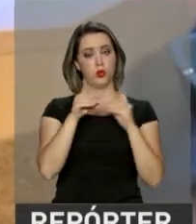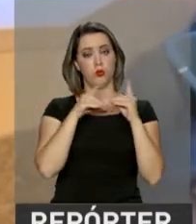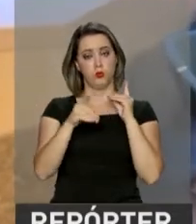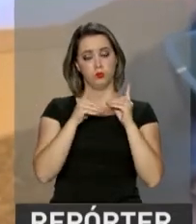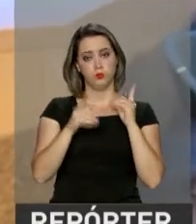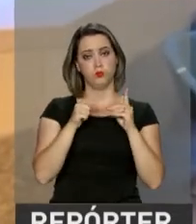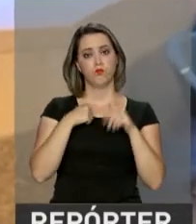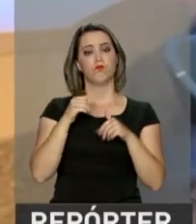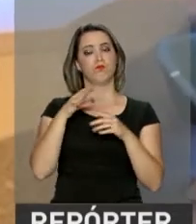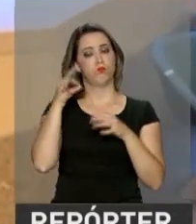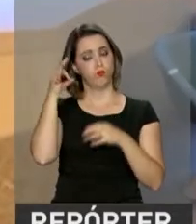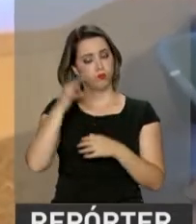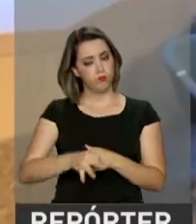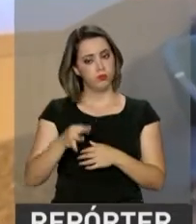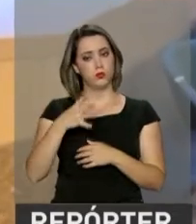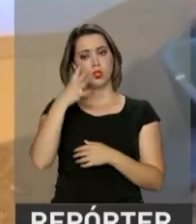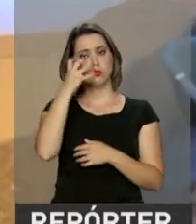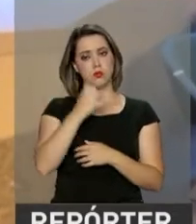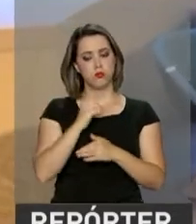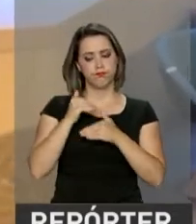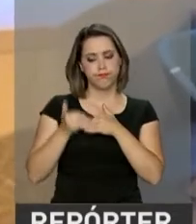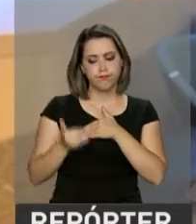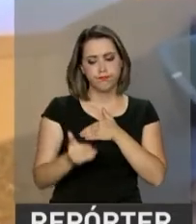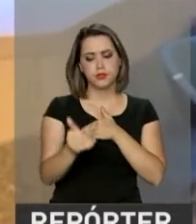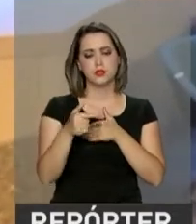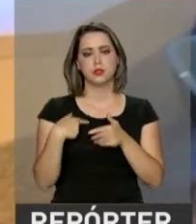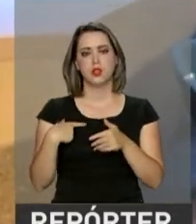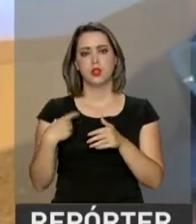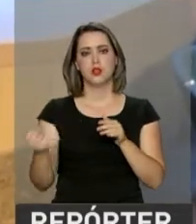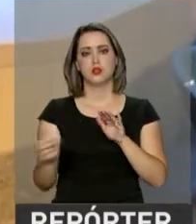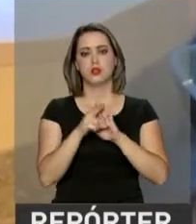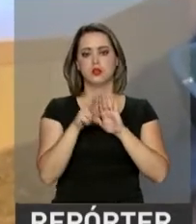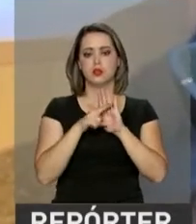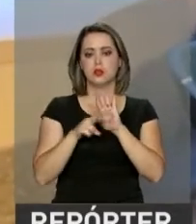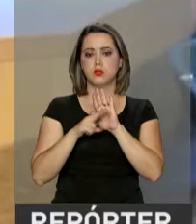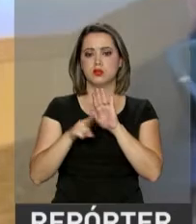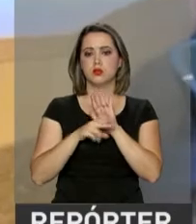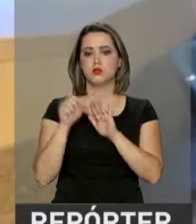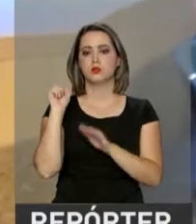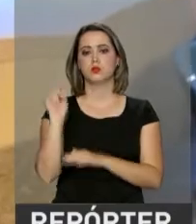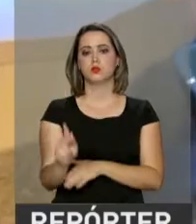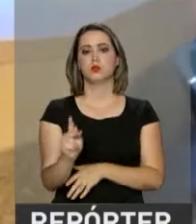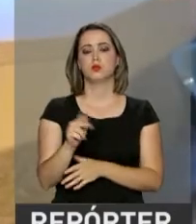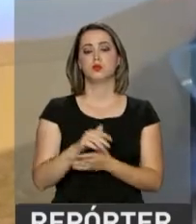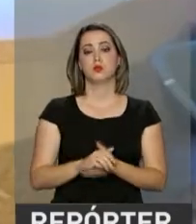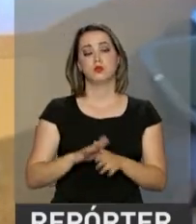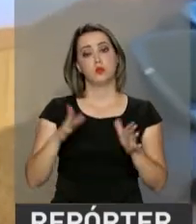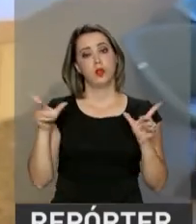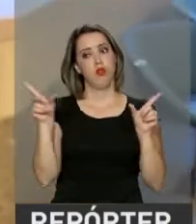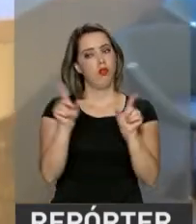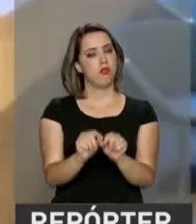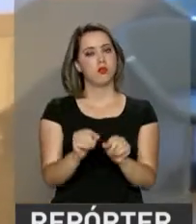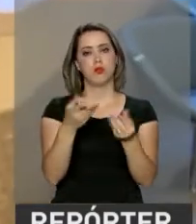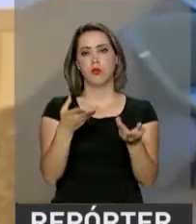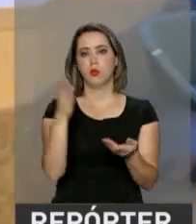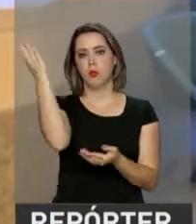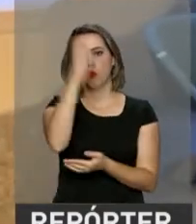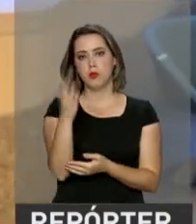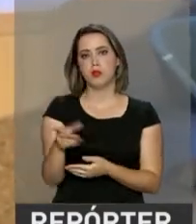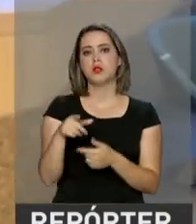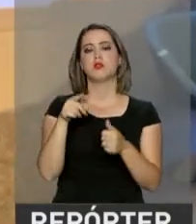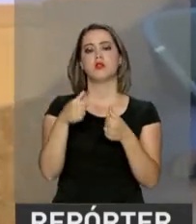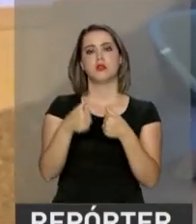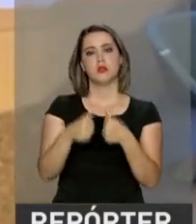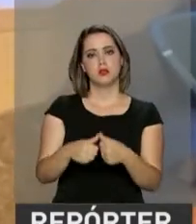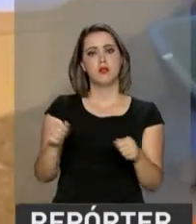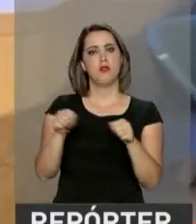discutindo muito a sério e tocando em frente com a reforma muito abrangente da Previdência Social. Em resumo, o Brasil está fazendo as